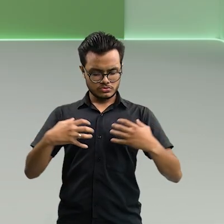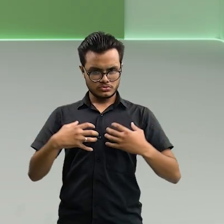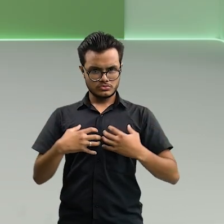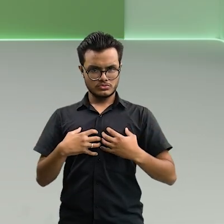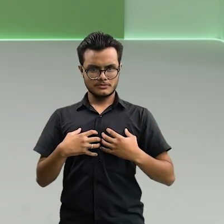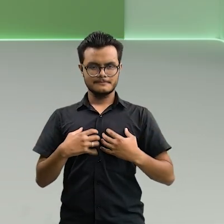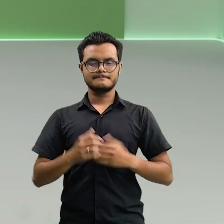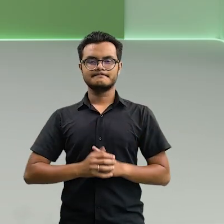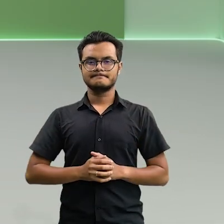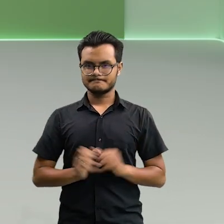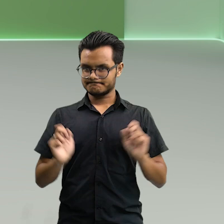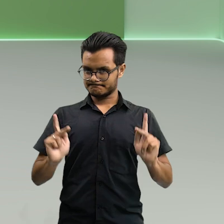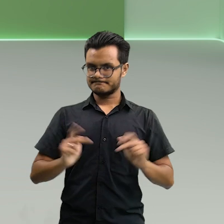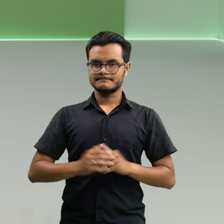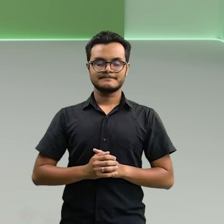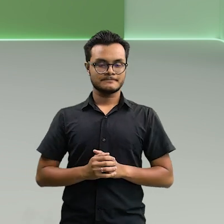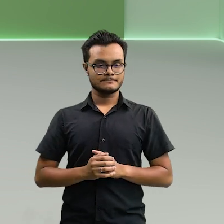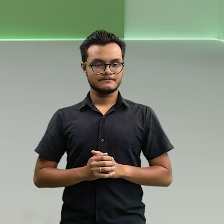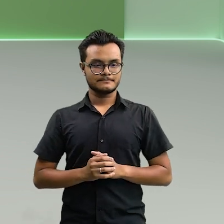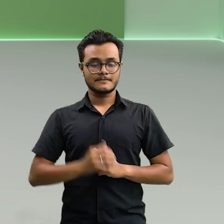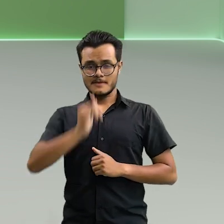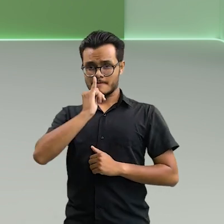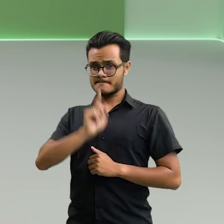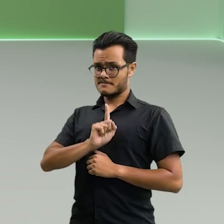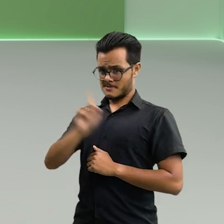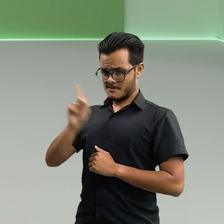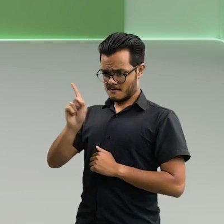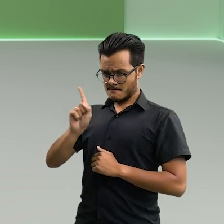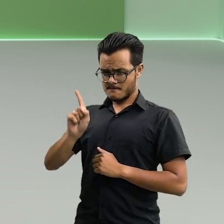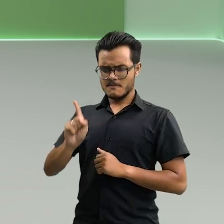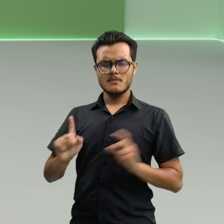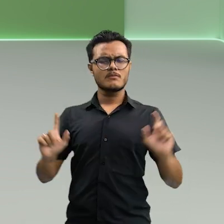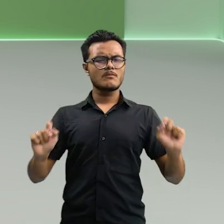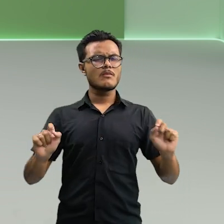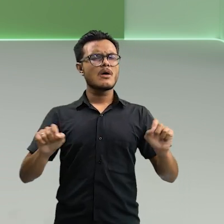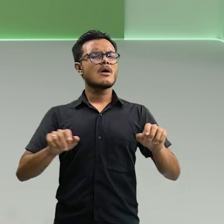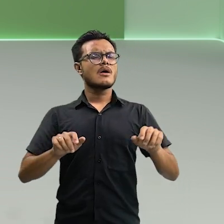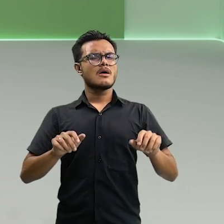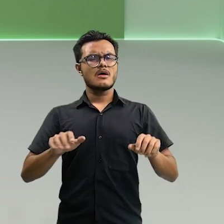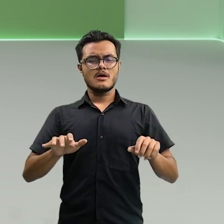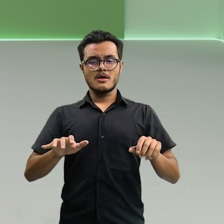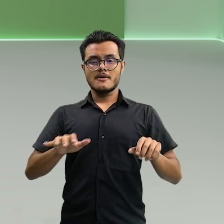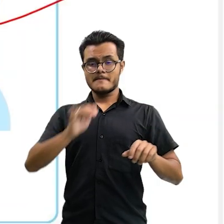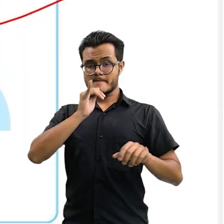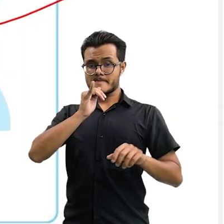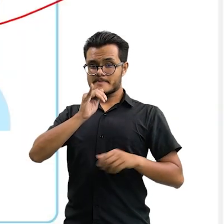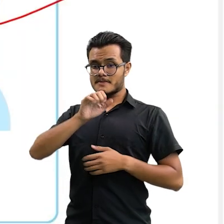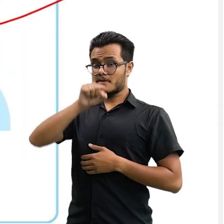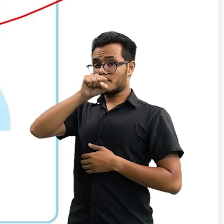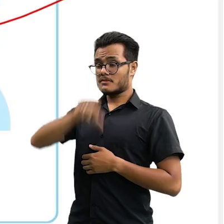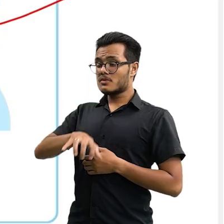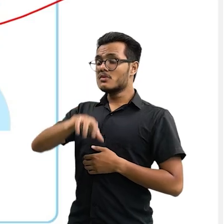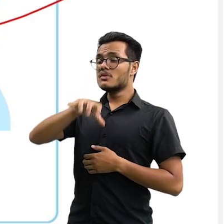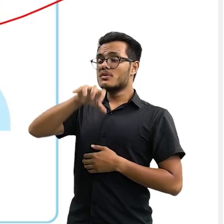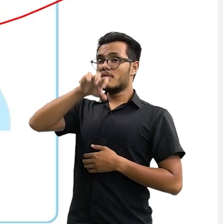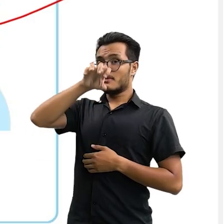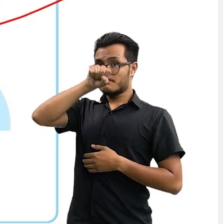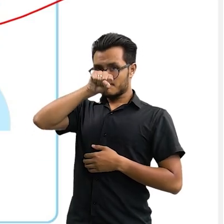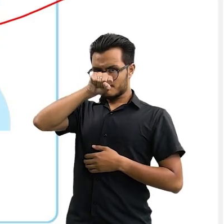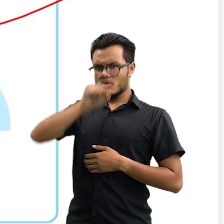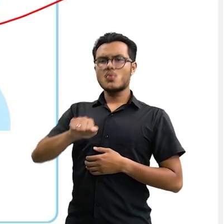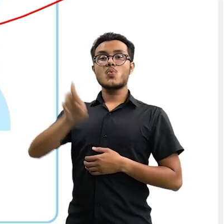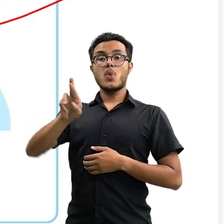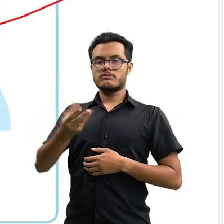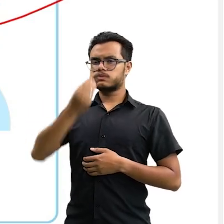relaxa, relaxa. No caso da questão, ele quer saber o movimento da inspiração. Na inspiração, o ar